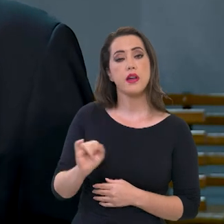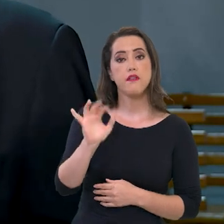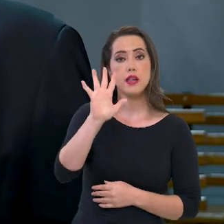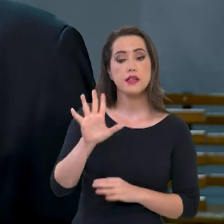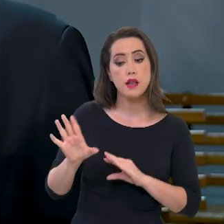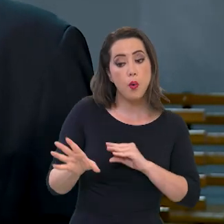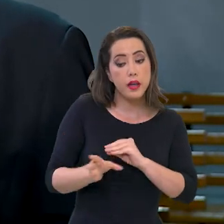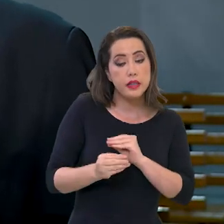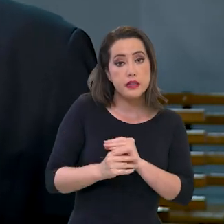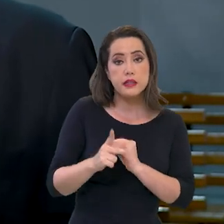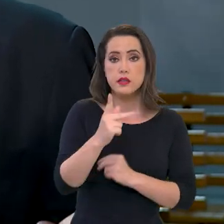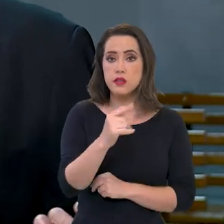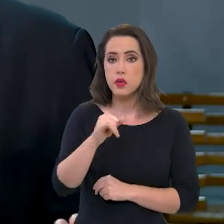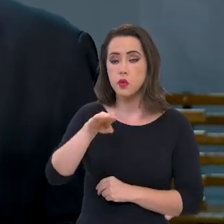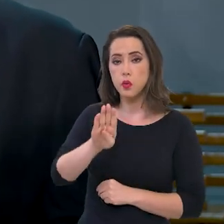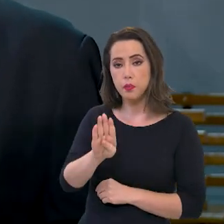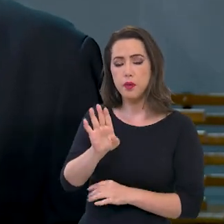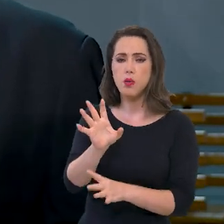acrescida